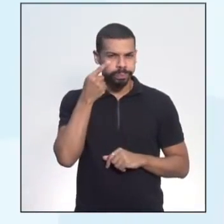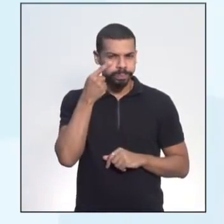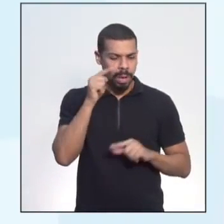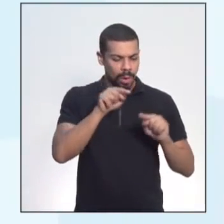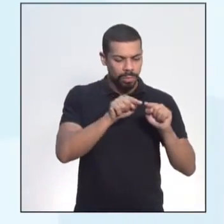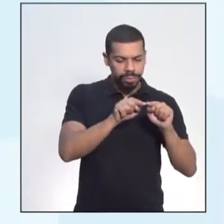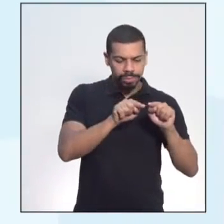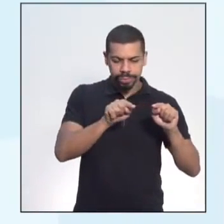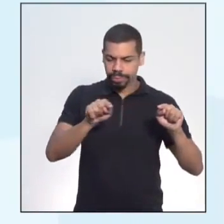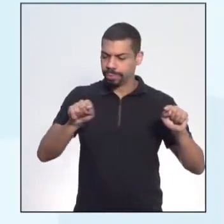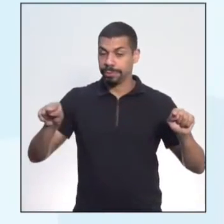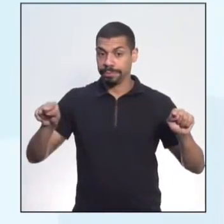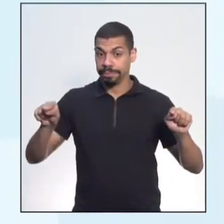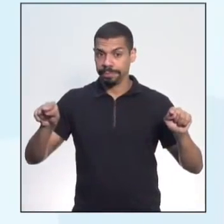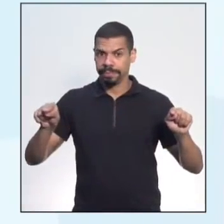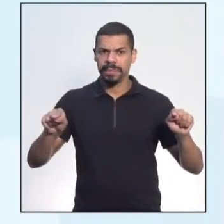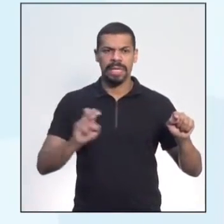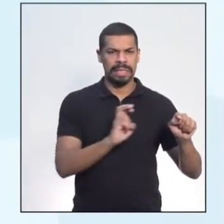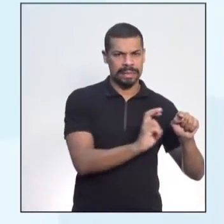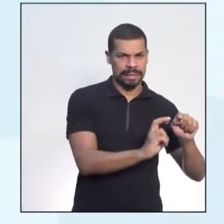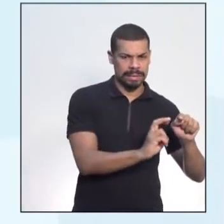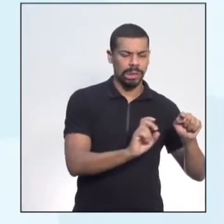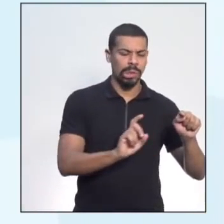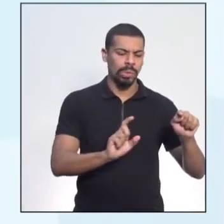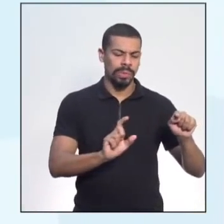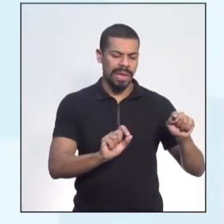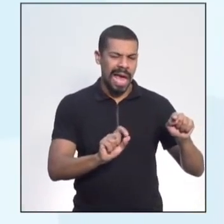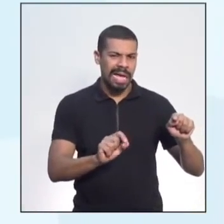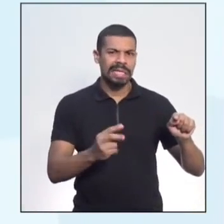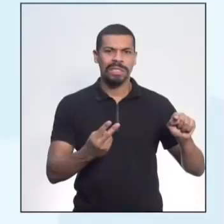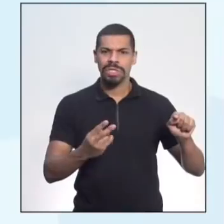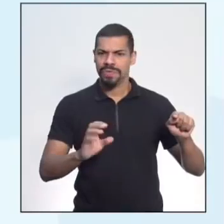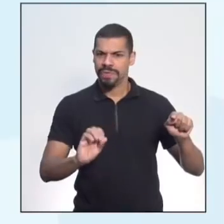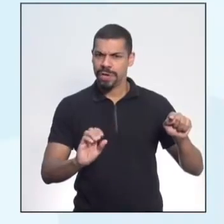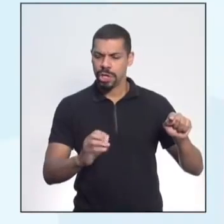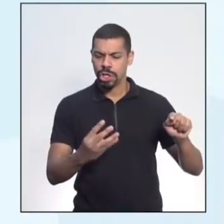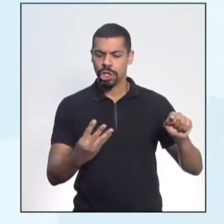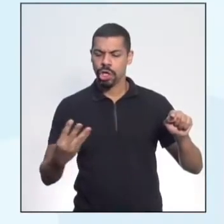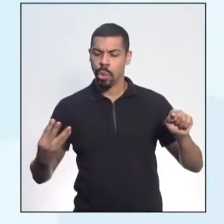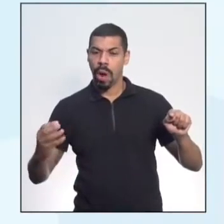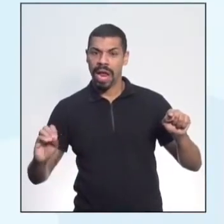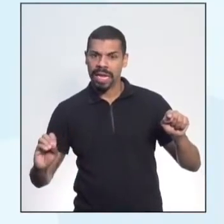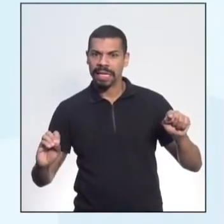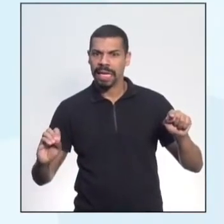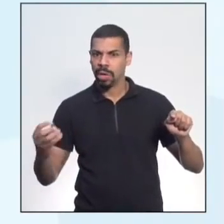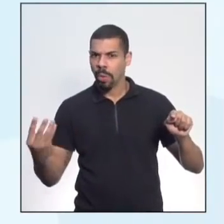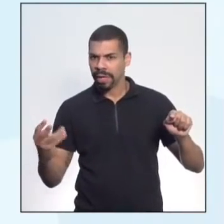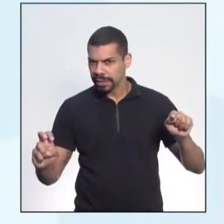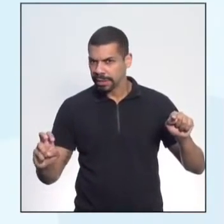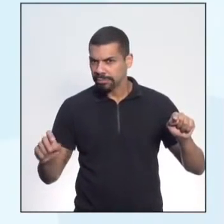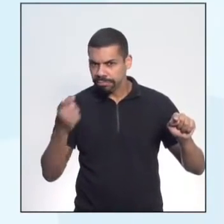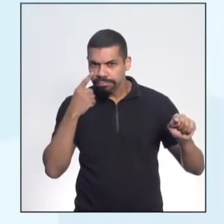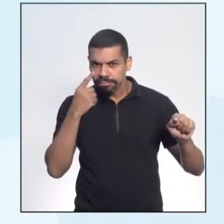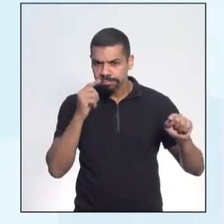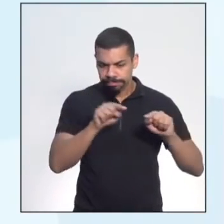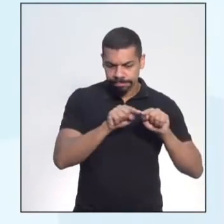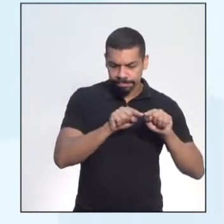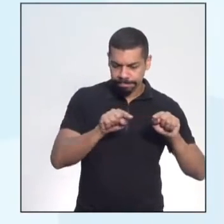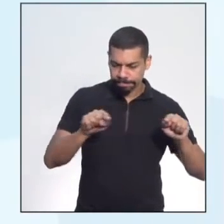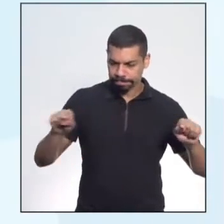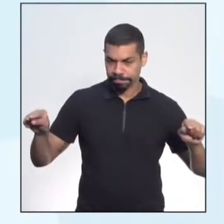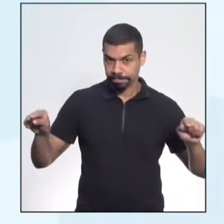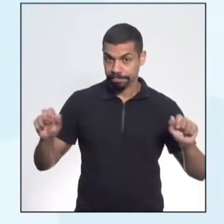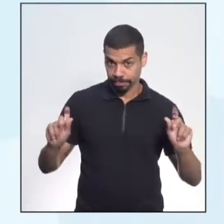horizontal, você tem marcado lá 5, 10, 20, 40 e 45. Isso é a passagem